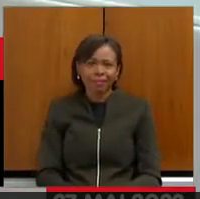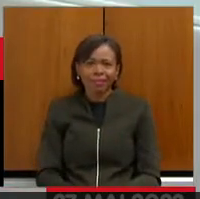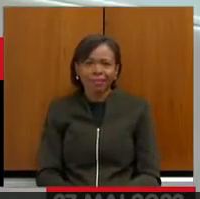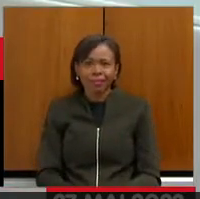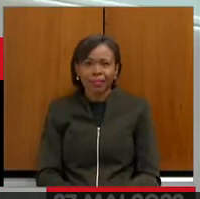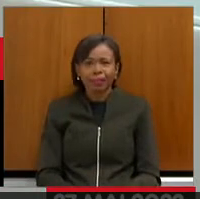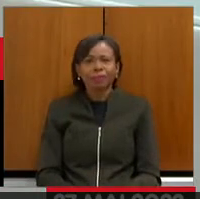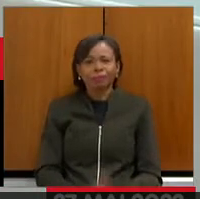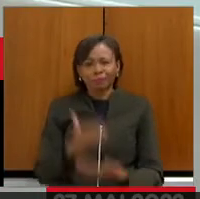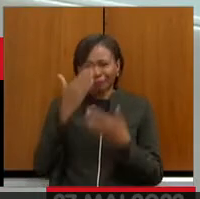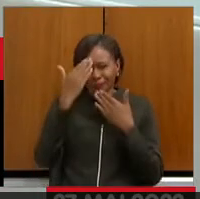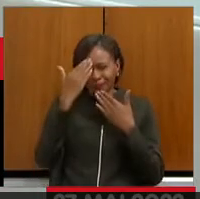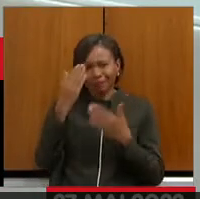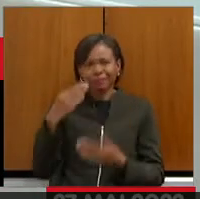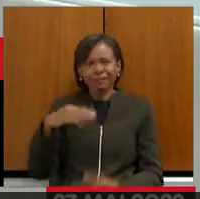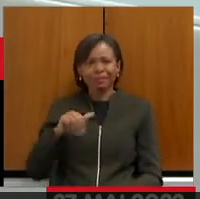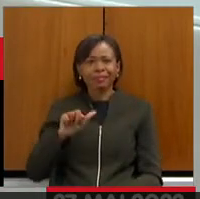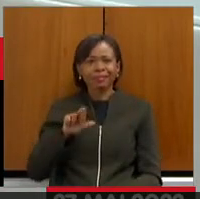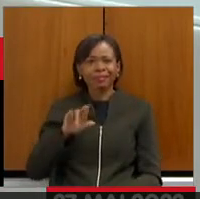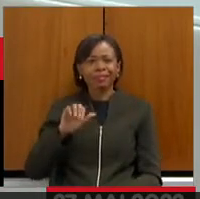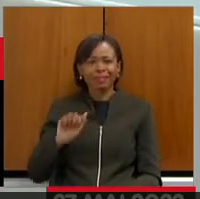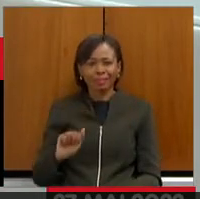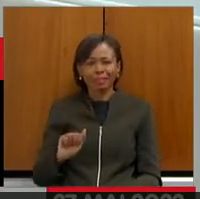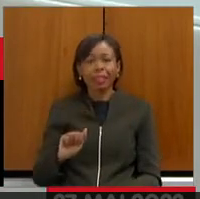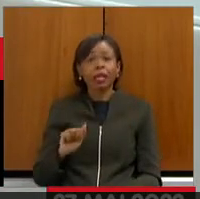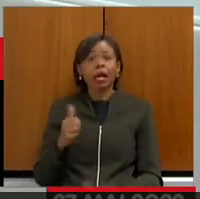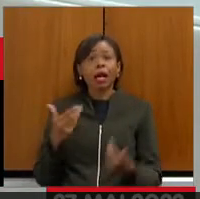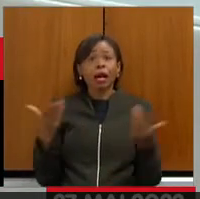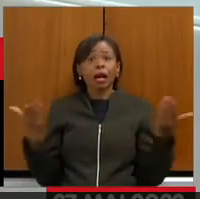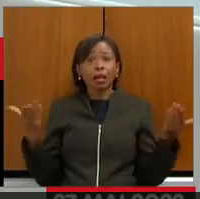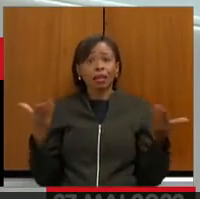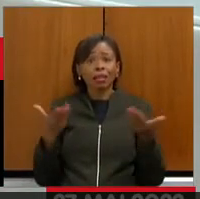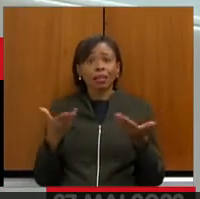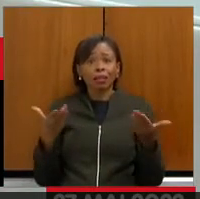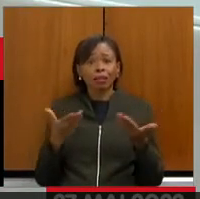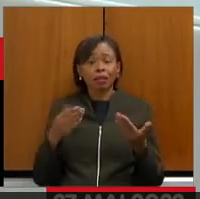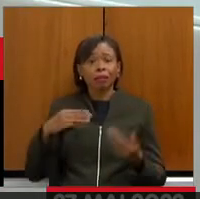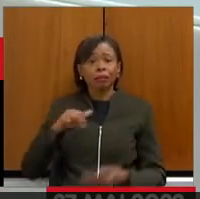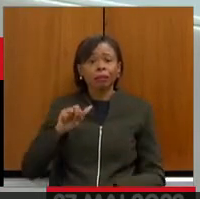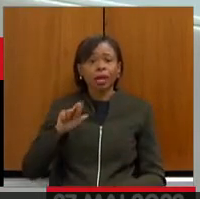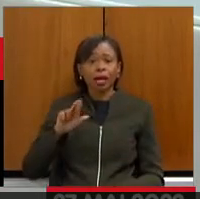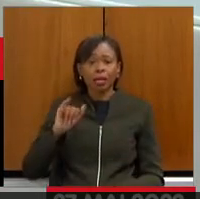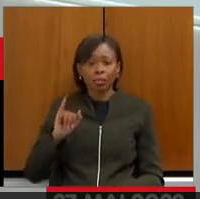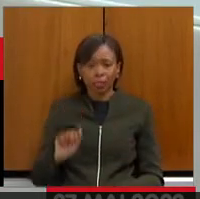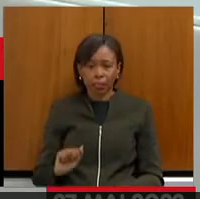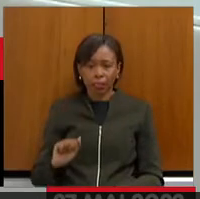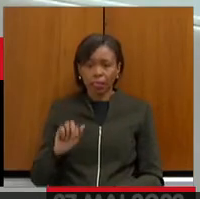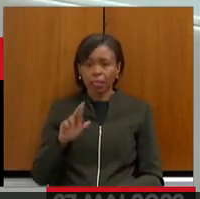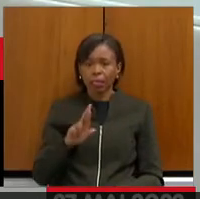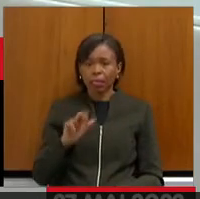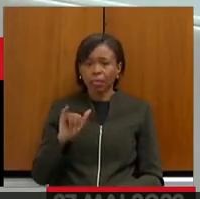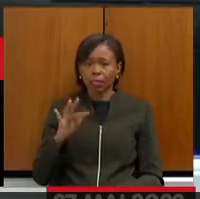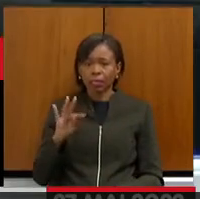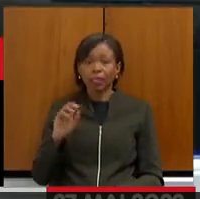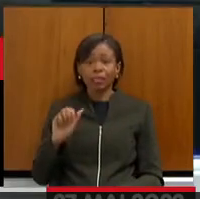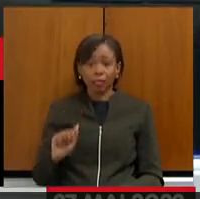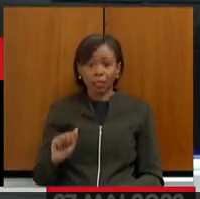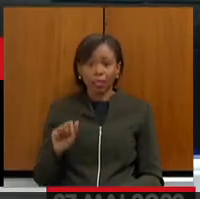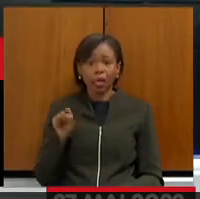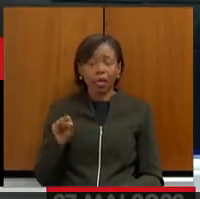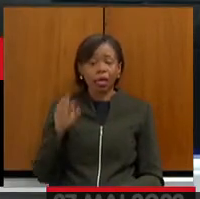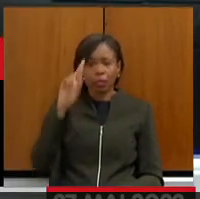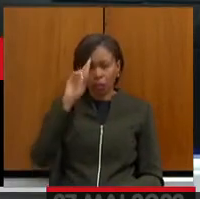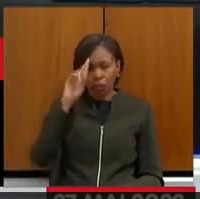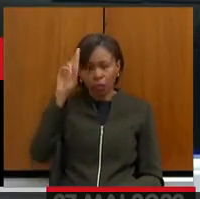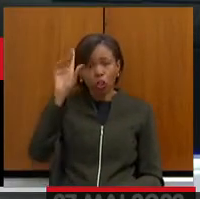bom Obrigada Maria Edna vamos convidar agora Maria Rita Ornellas Murta ela